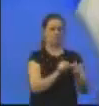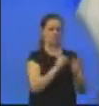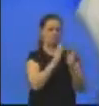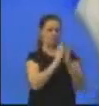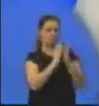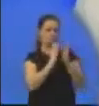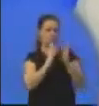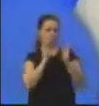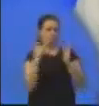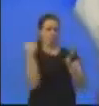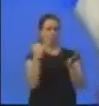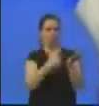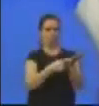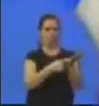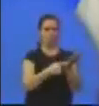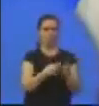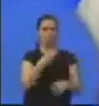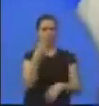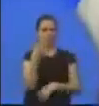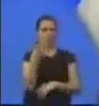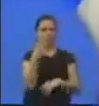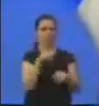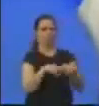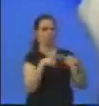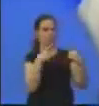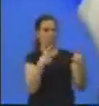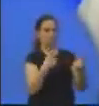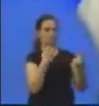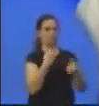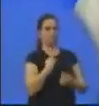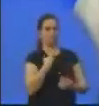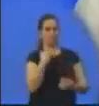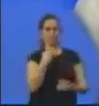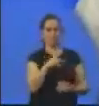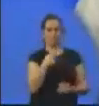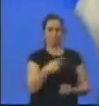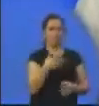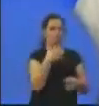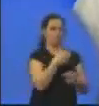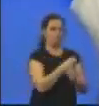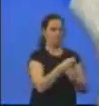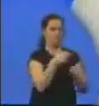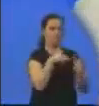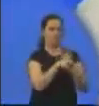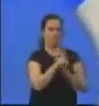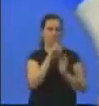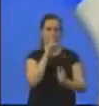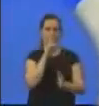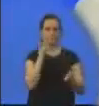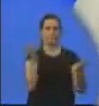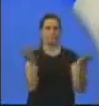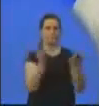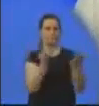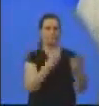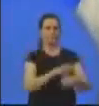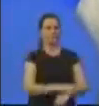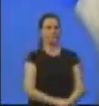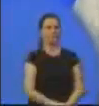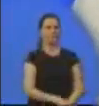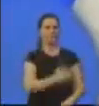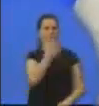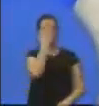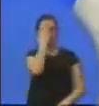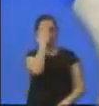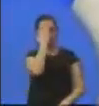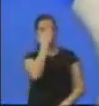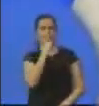expoente do e seria o 3. Então, exatamente o número que estiver ali. Vamos agora a uma interatividade. Eu quero saber